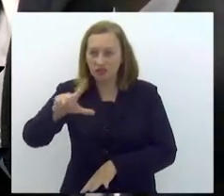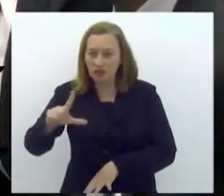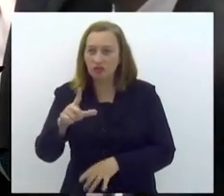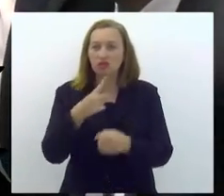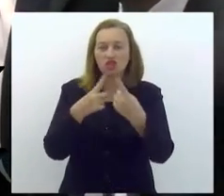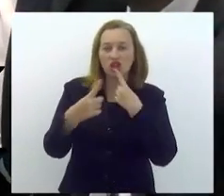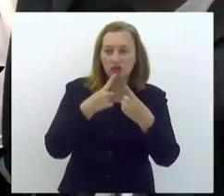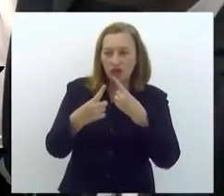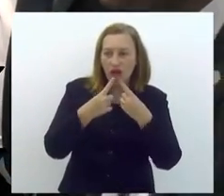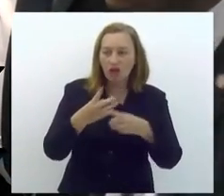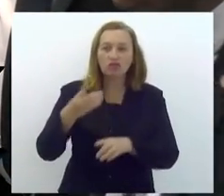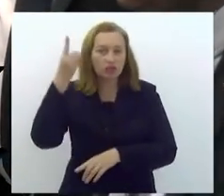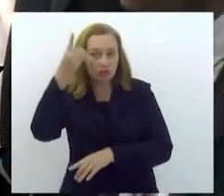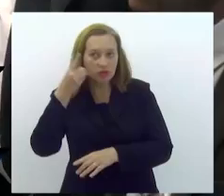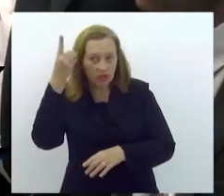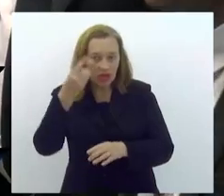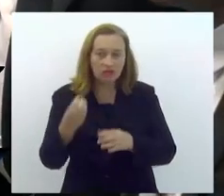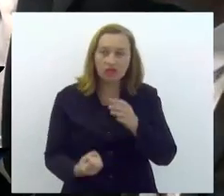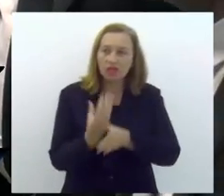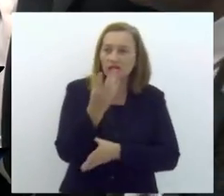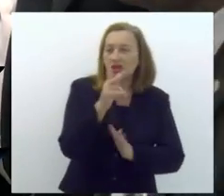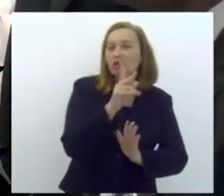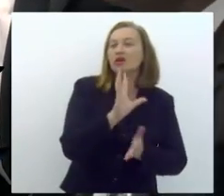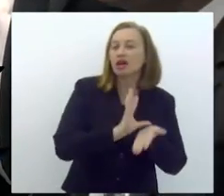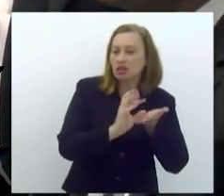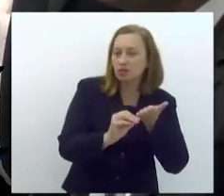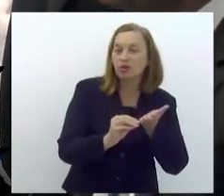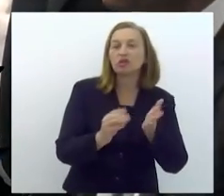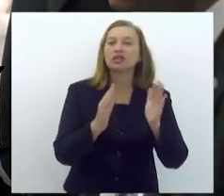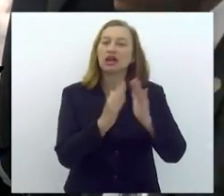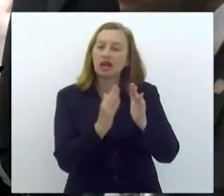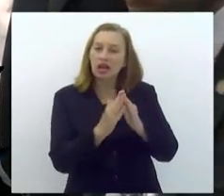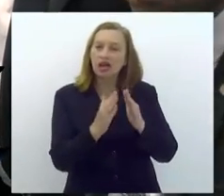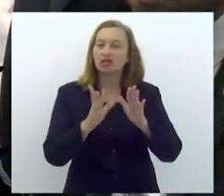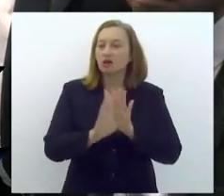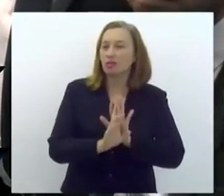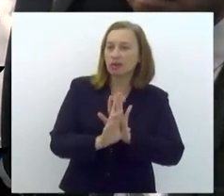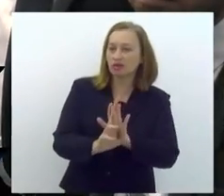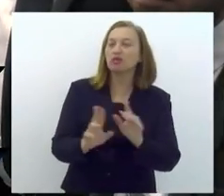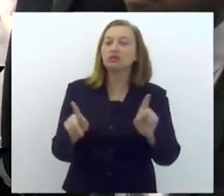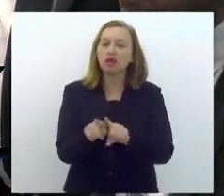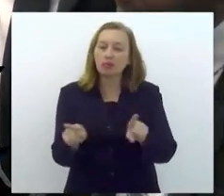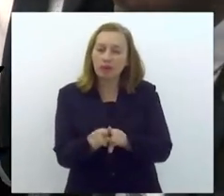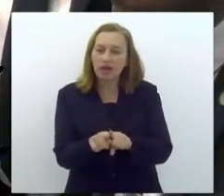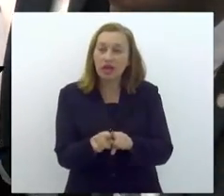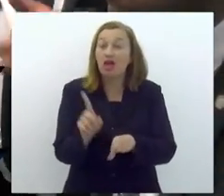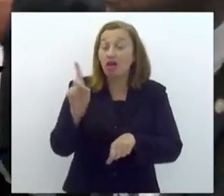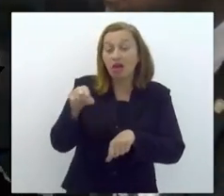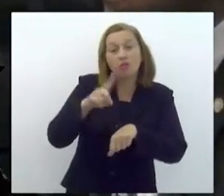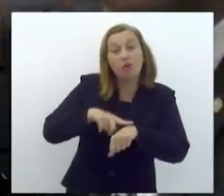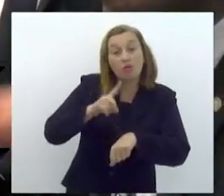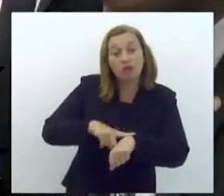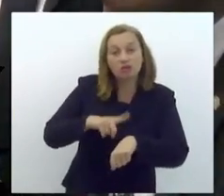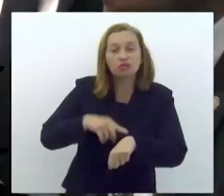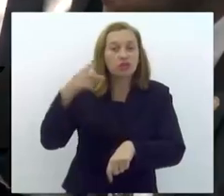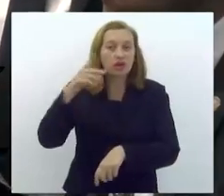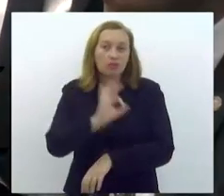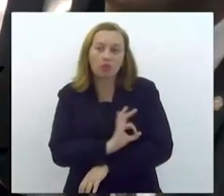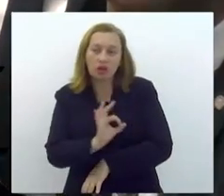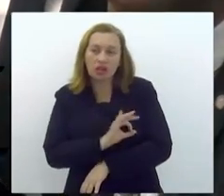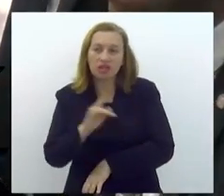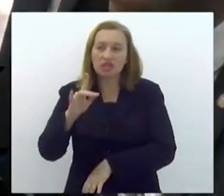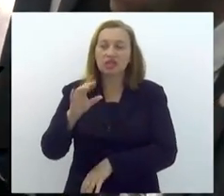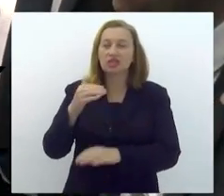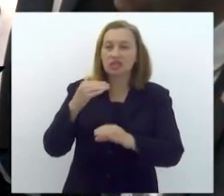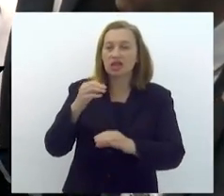pauta na casa com as comissões com as representações considerando que também é o momento da Polícia Civil nos enviar